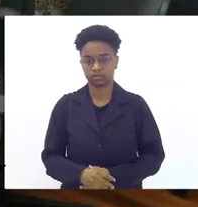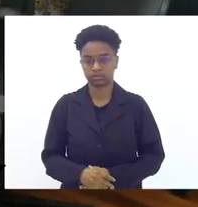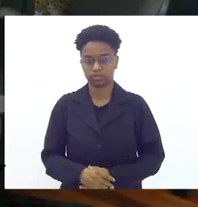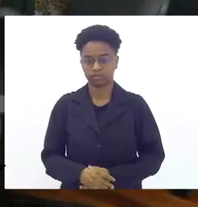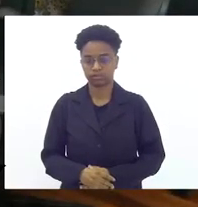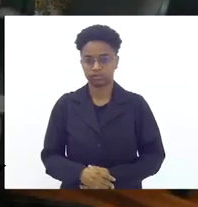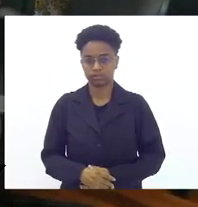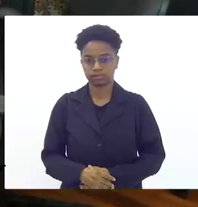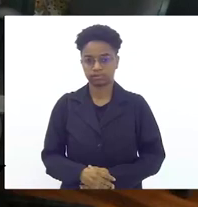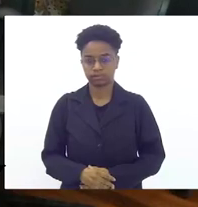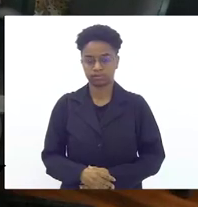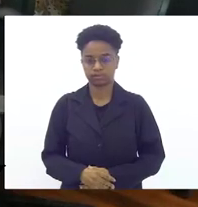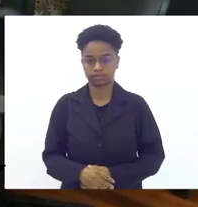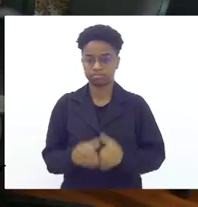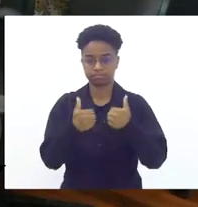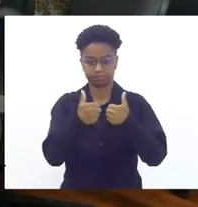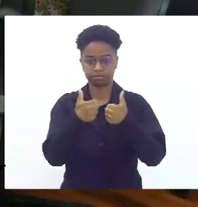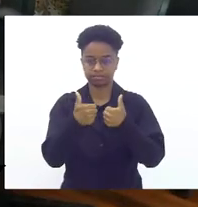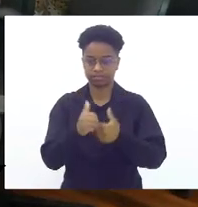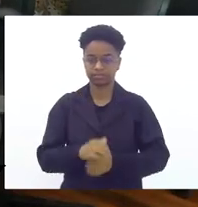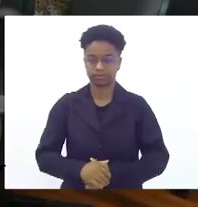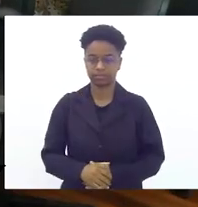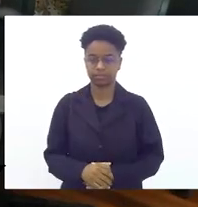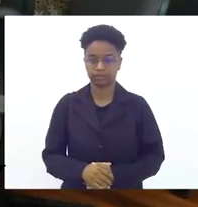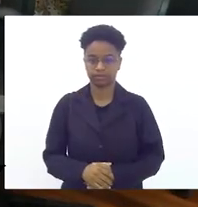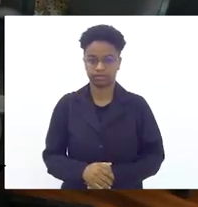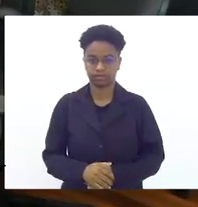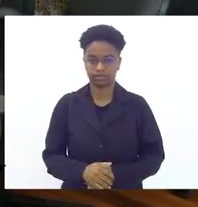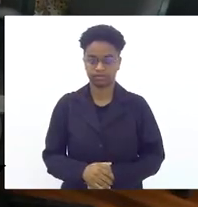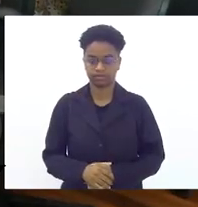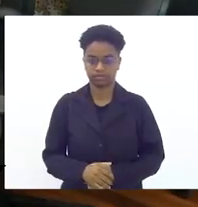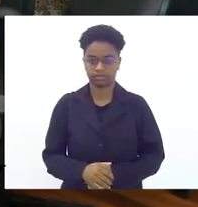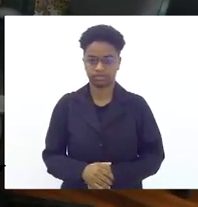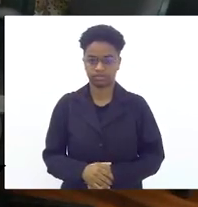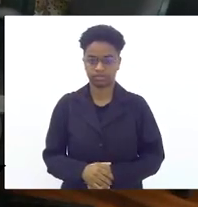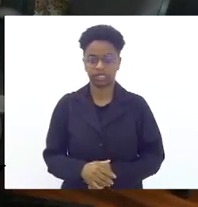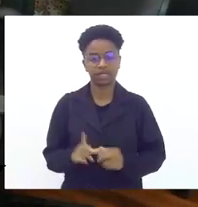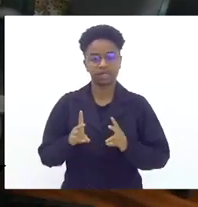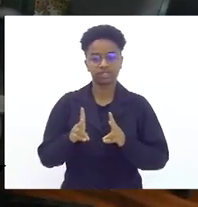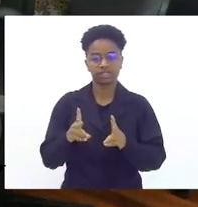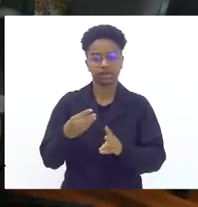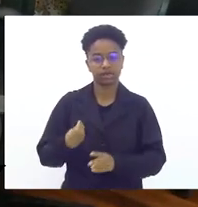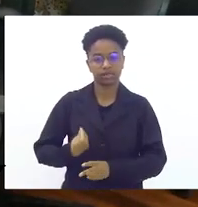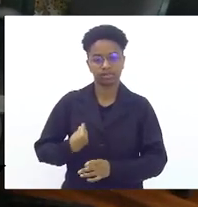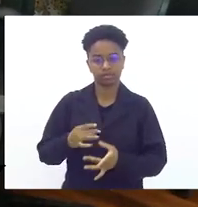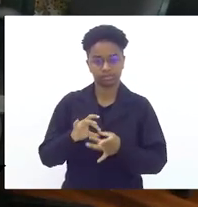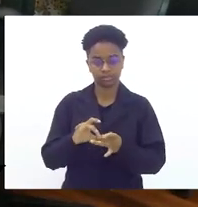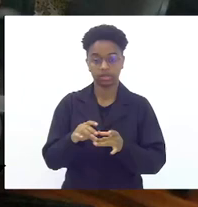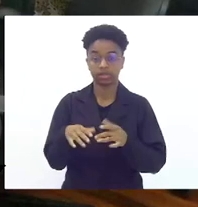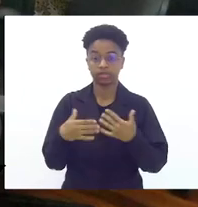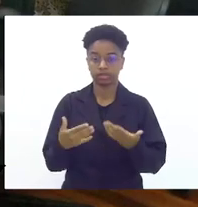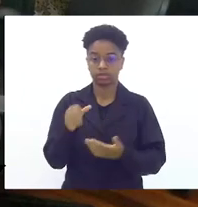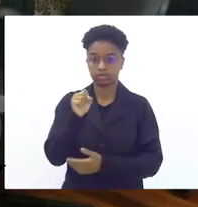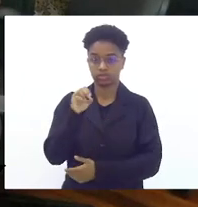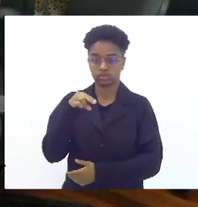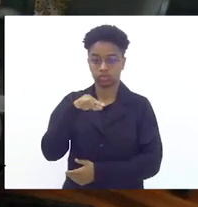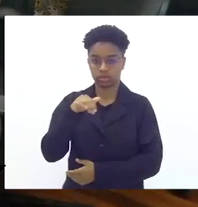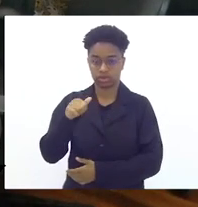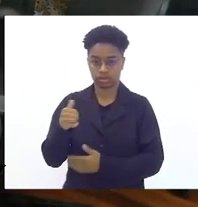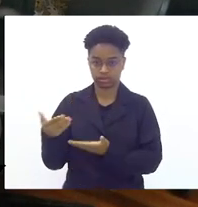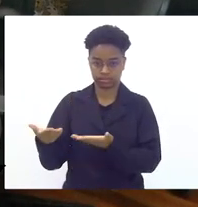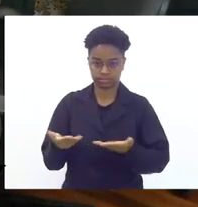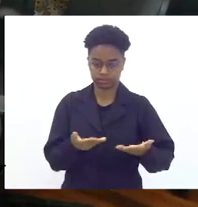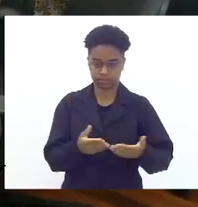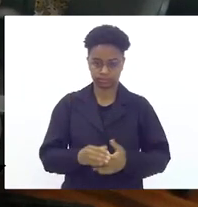Ah tá bom tá bom isso Beleza companheiro sempre presente também Doutora Sônia Ferreira